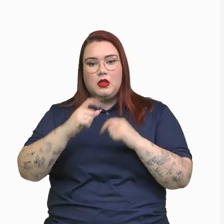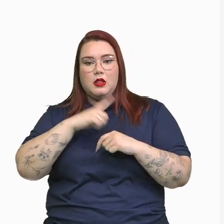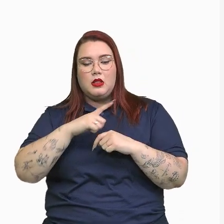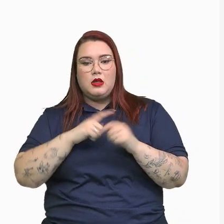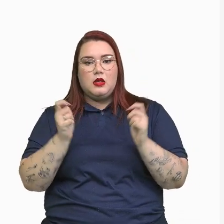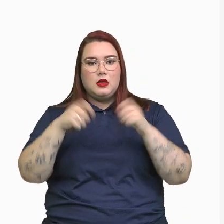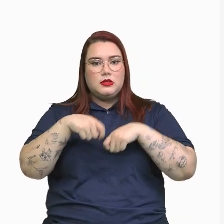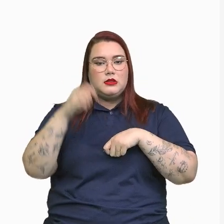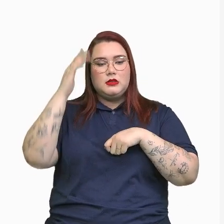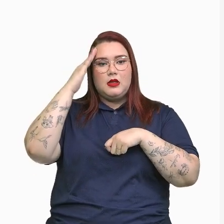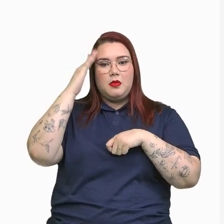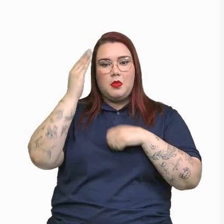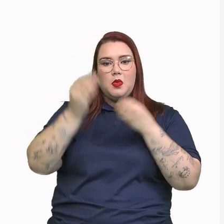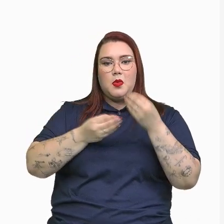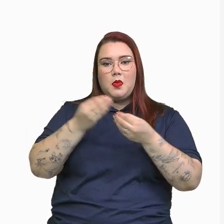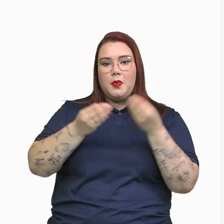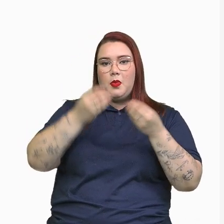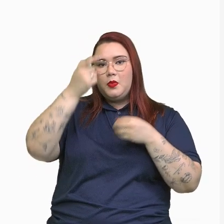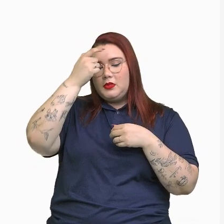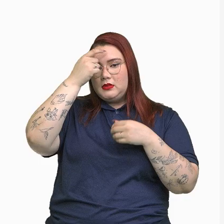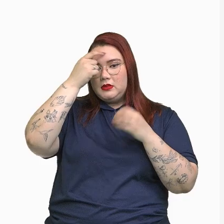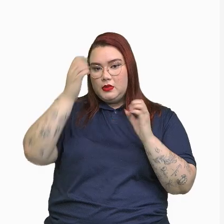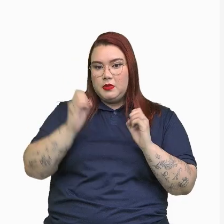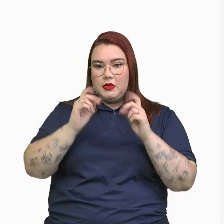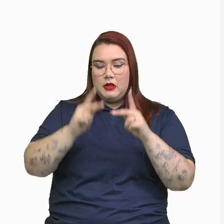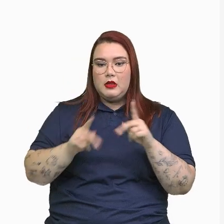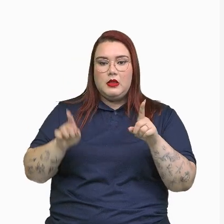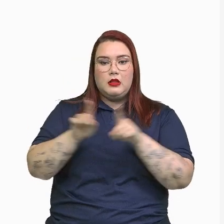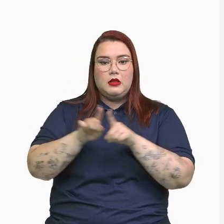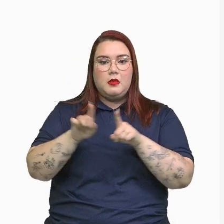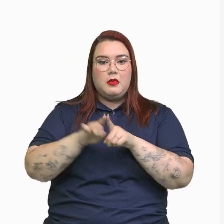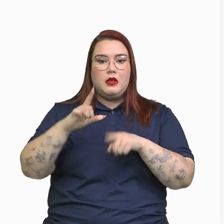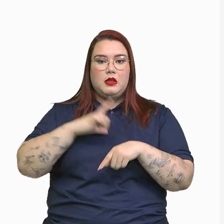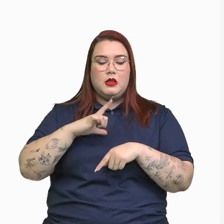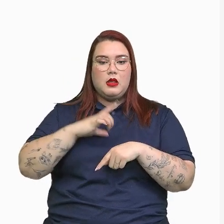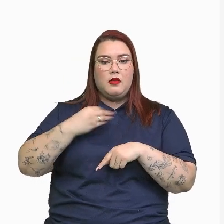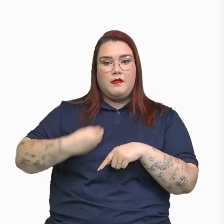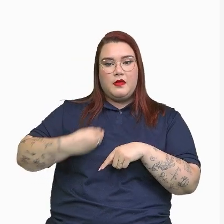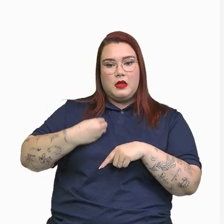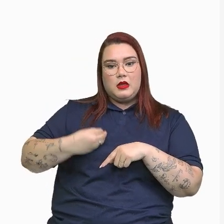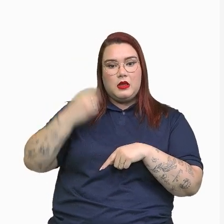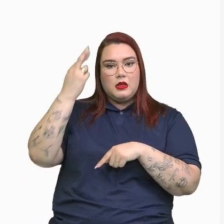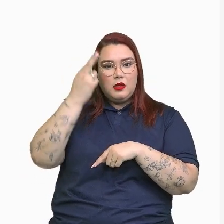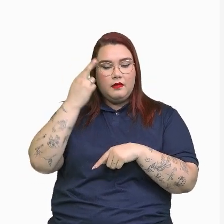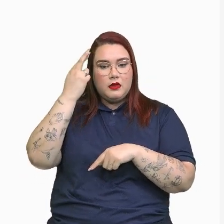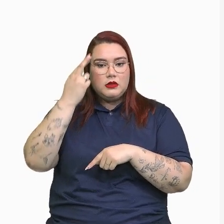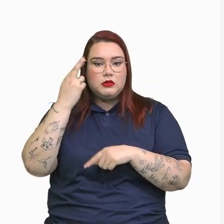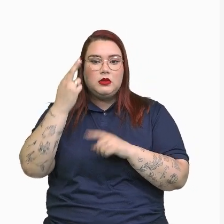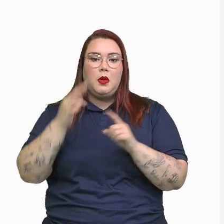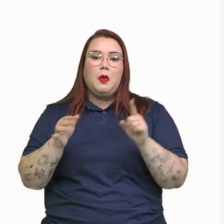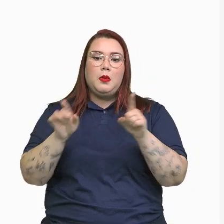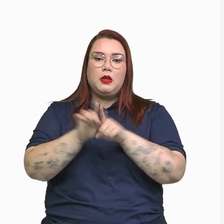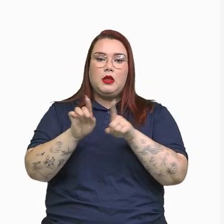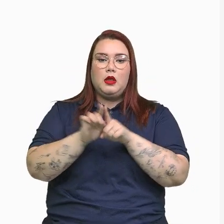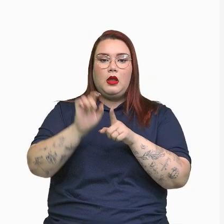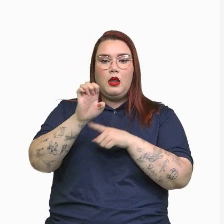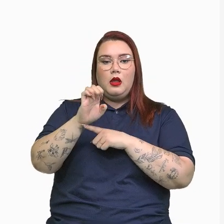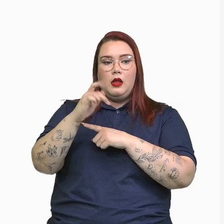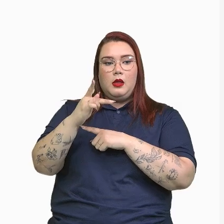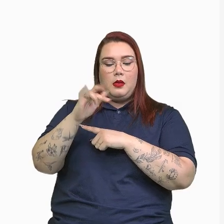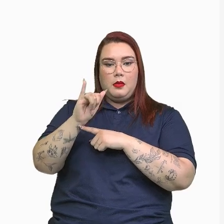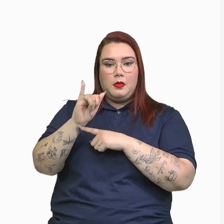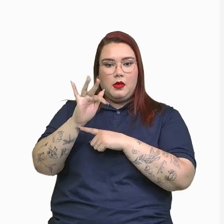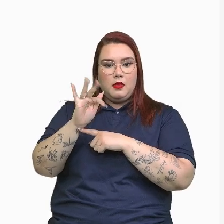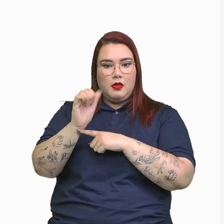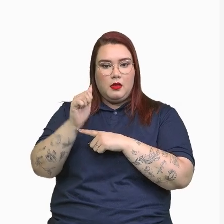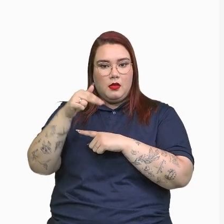esses pensamentos, certo? E vamos ter reflexões existenciais, certo? e epifanias.